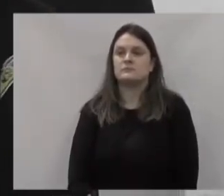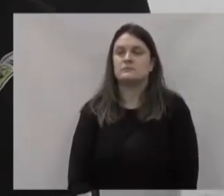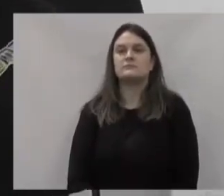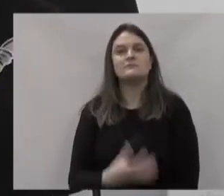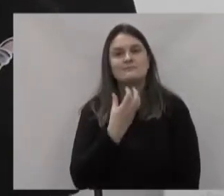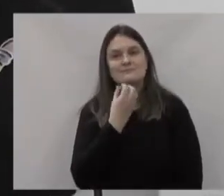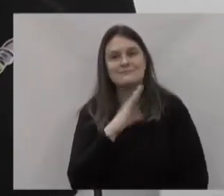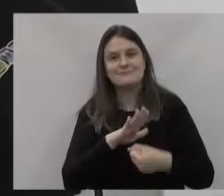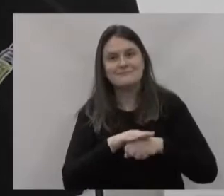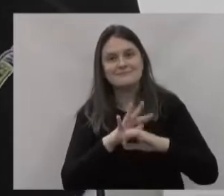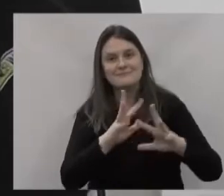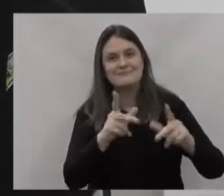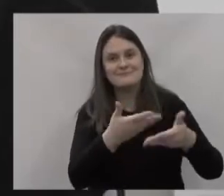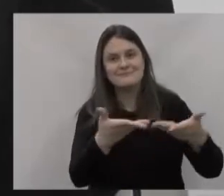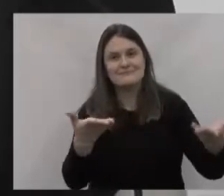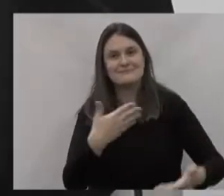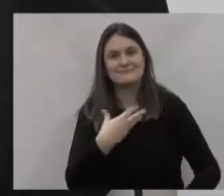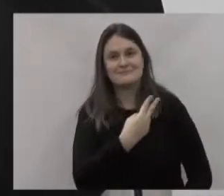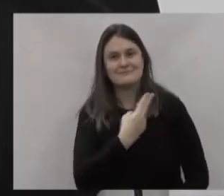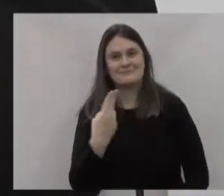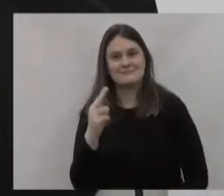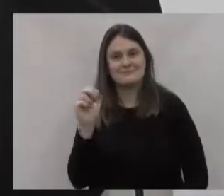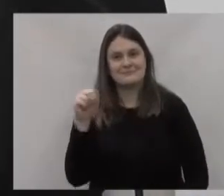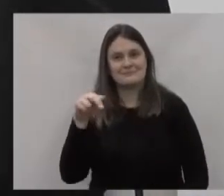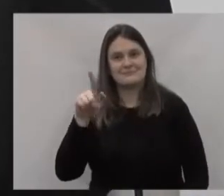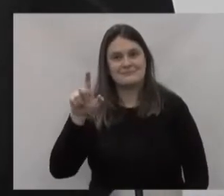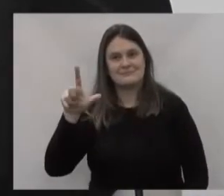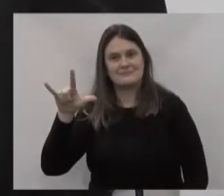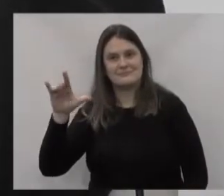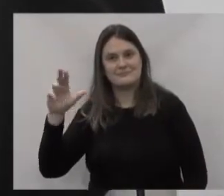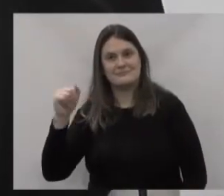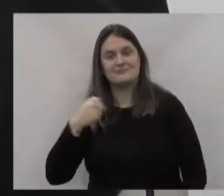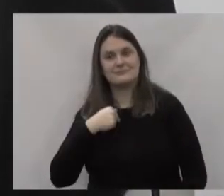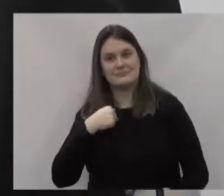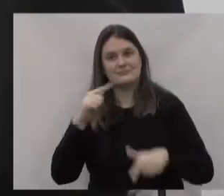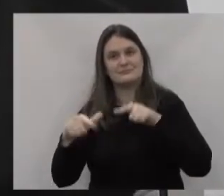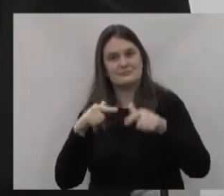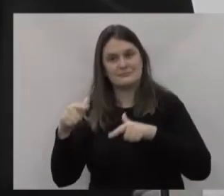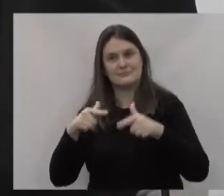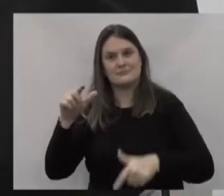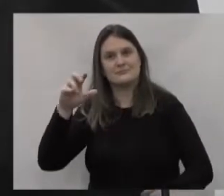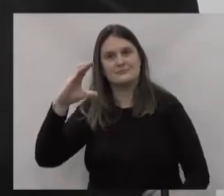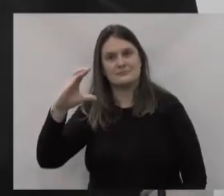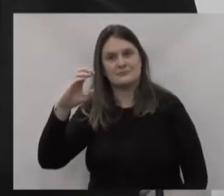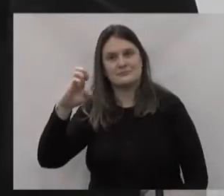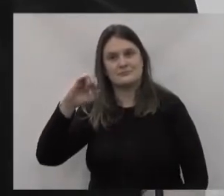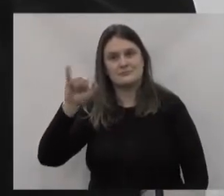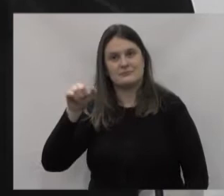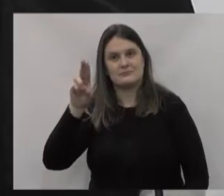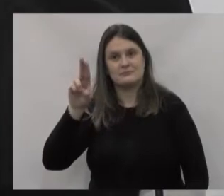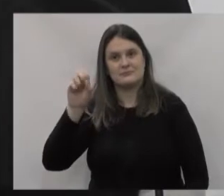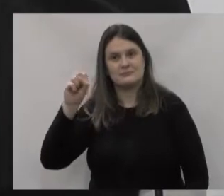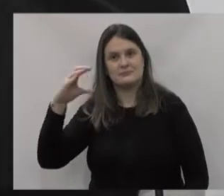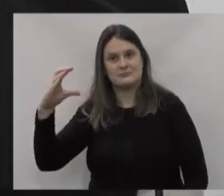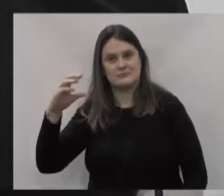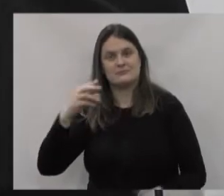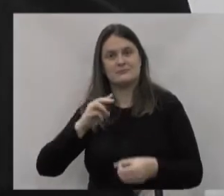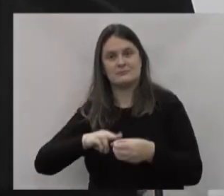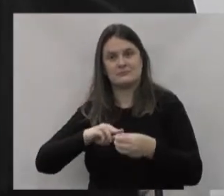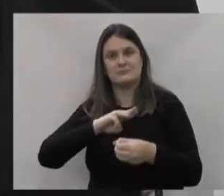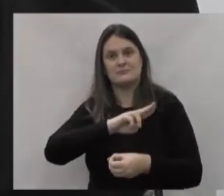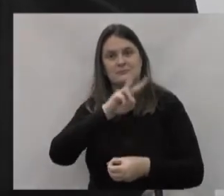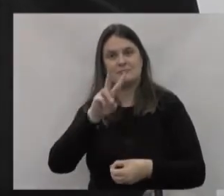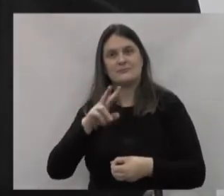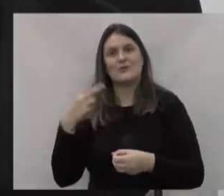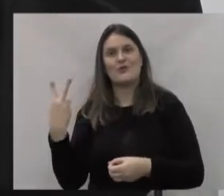Boa noite a todos e a todas. Meu nome é Angélica. Eu sou componente da equipe do Sejusc de União da Vitória.